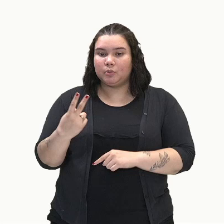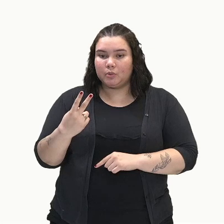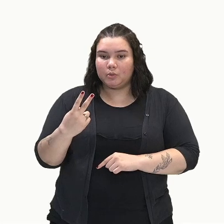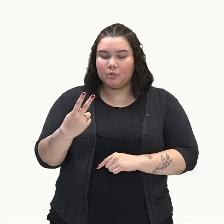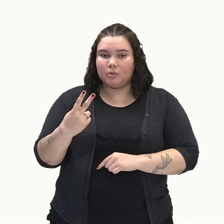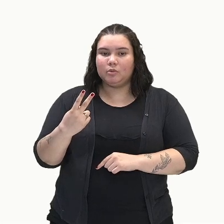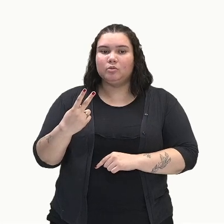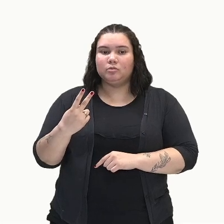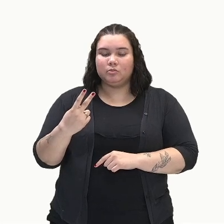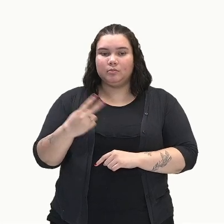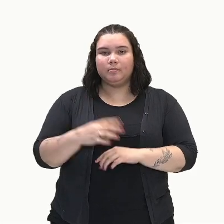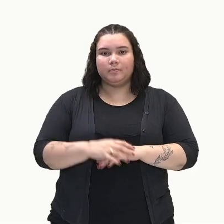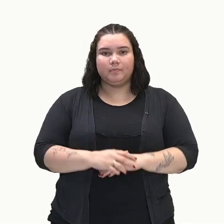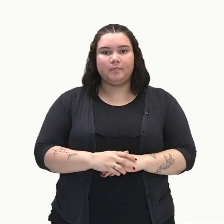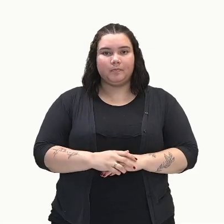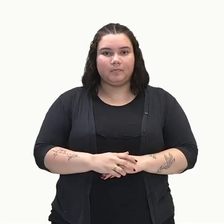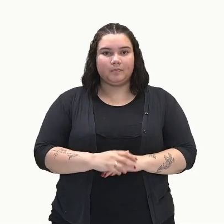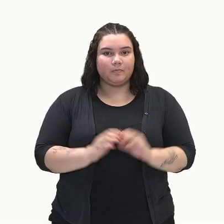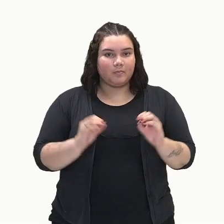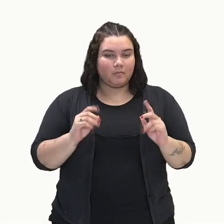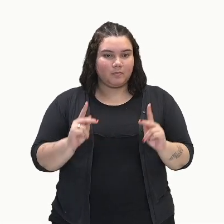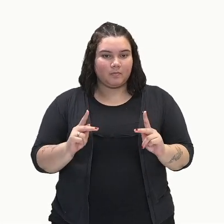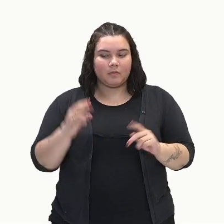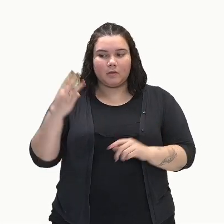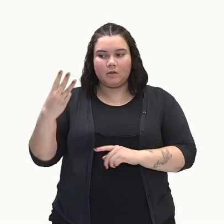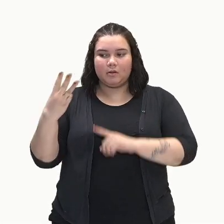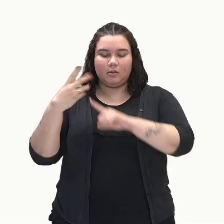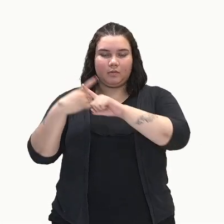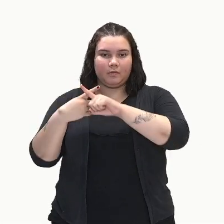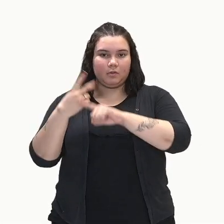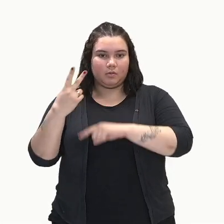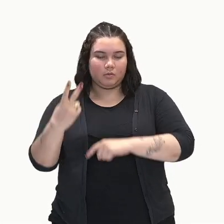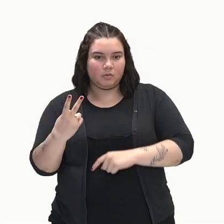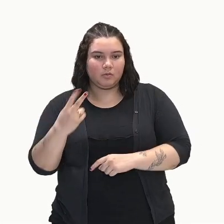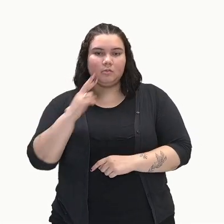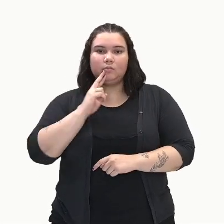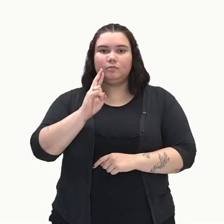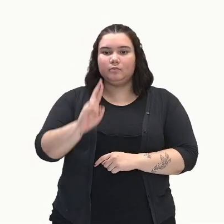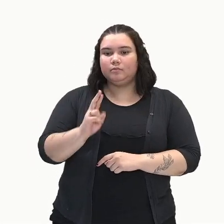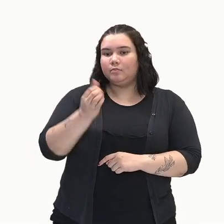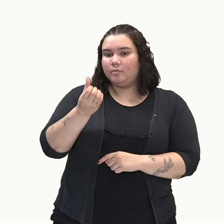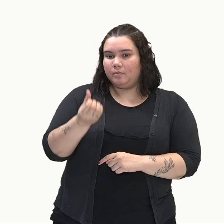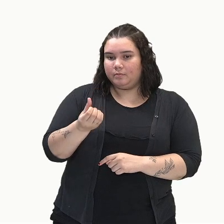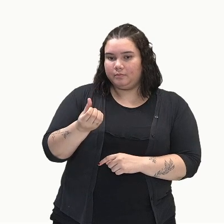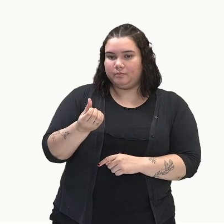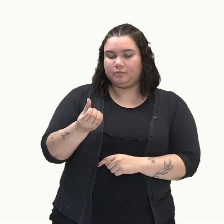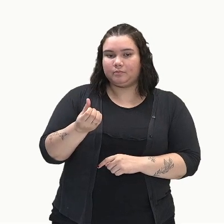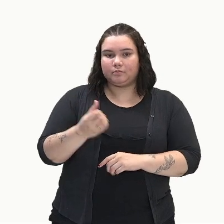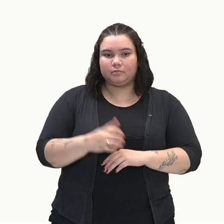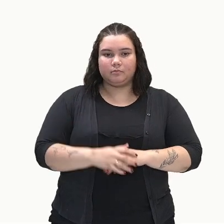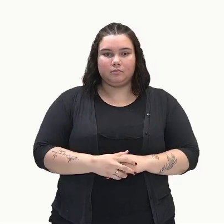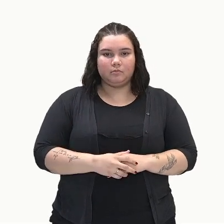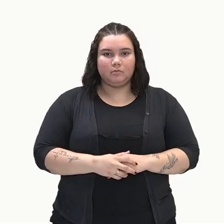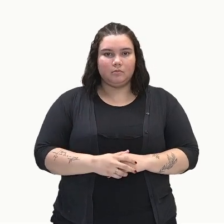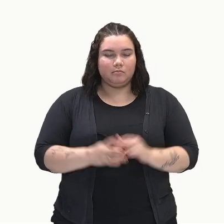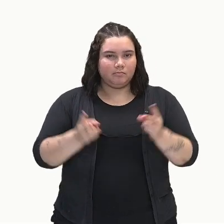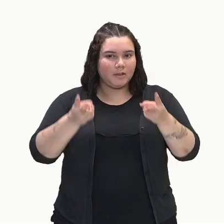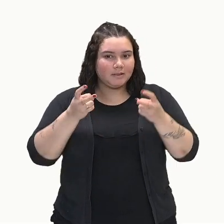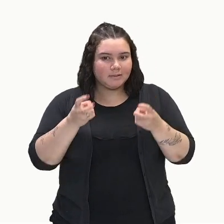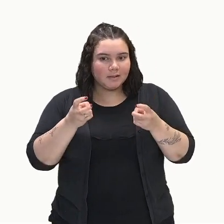a razão, tá? 3 vezes 2, eu vou obter 6.